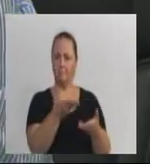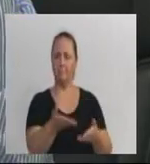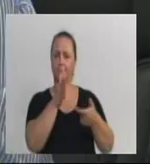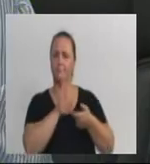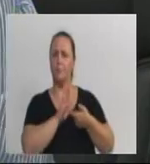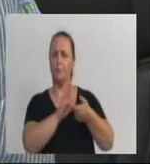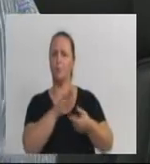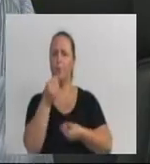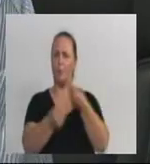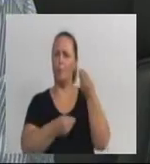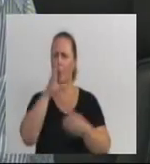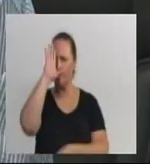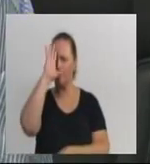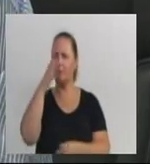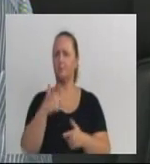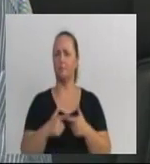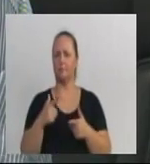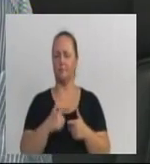que foi dada a questão